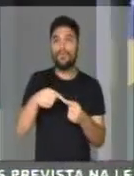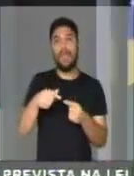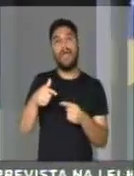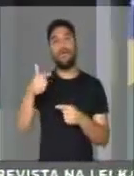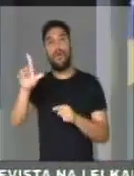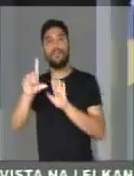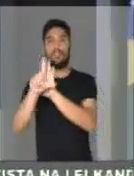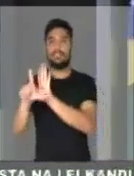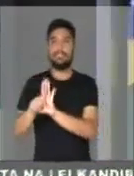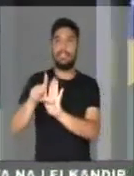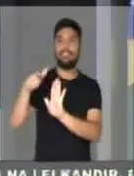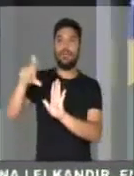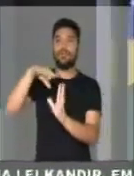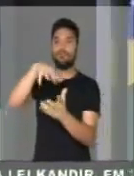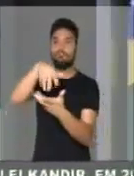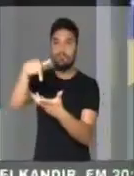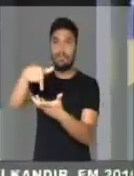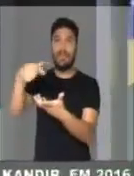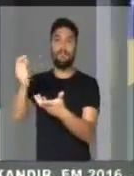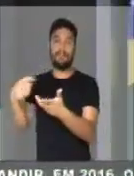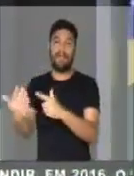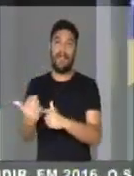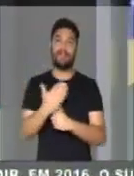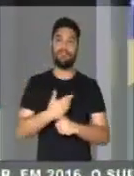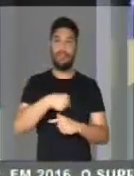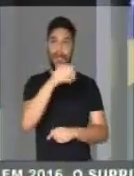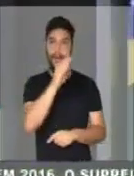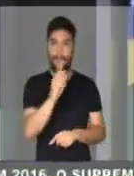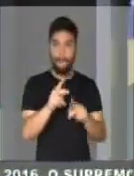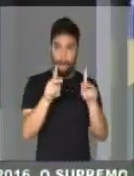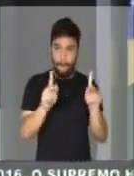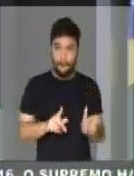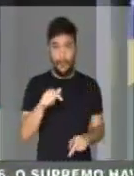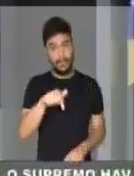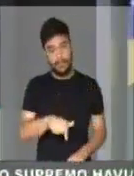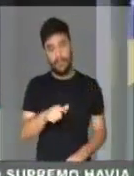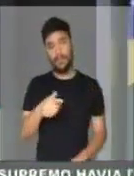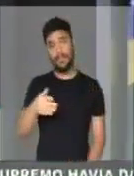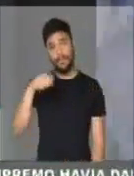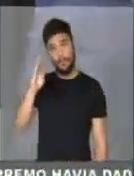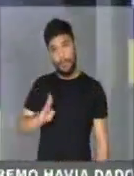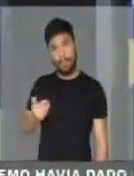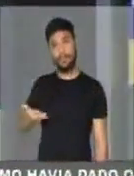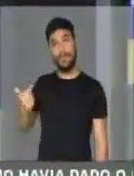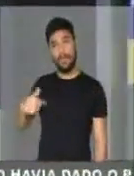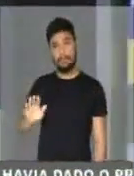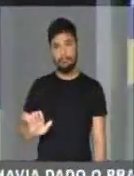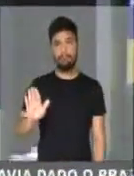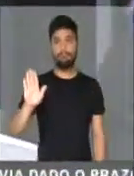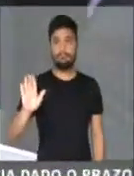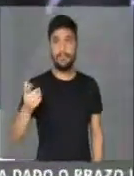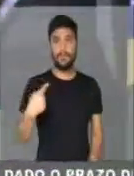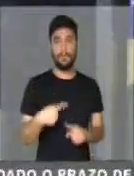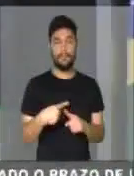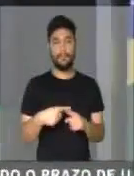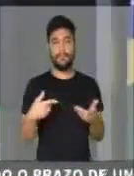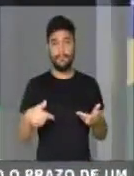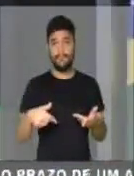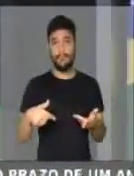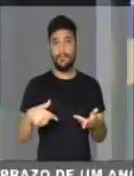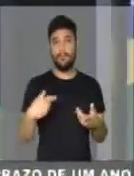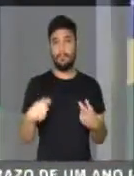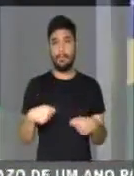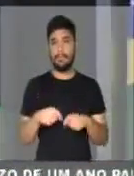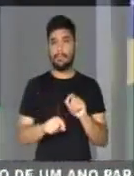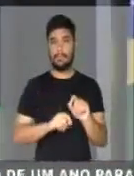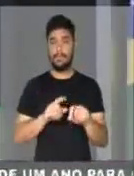para a manutenção da paz e da segurança com as quais o Brasil se comprometeu e por força das